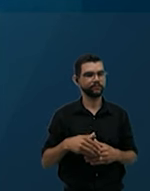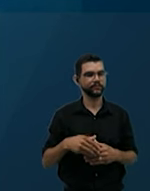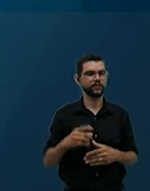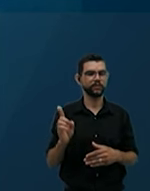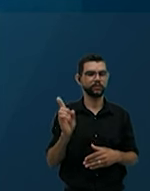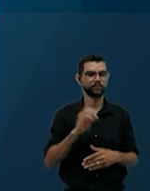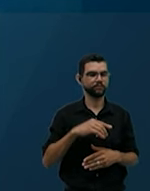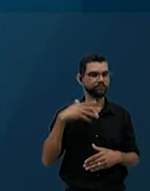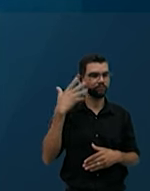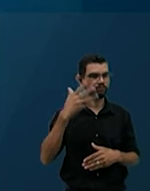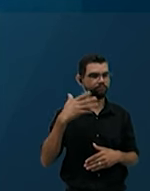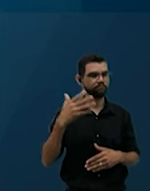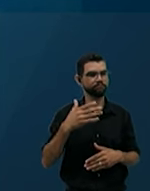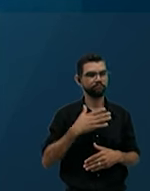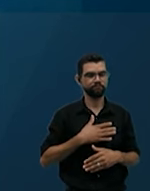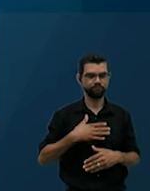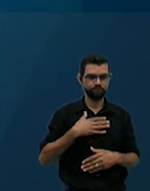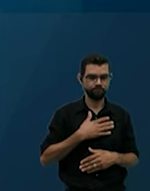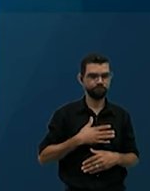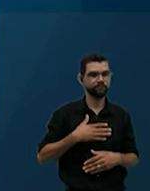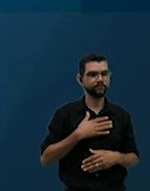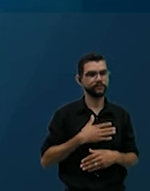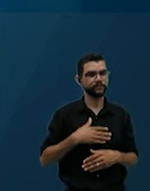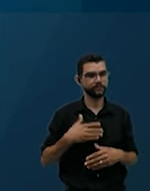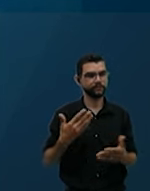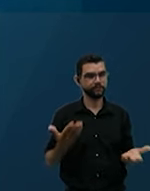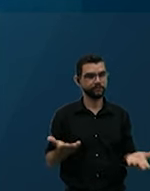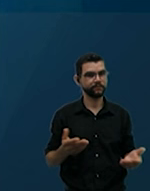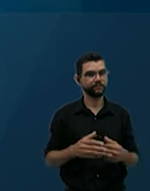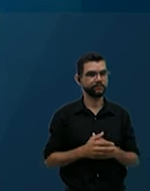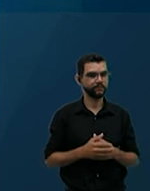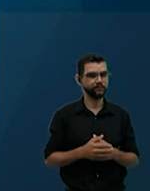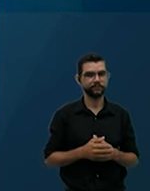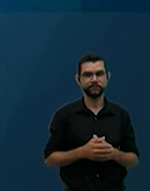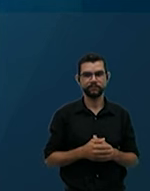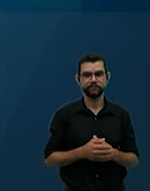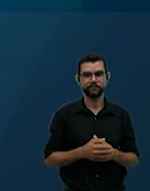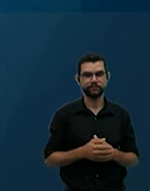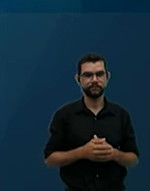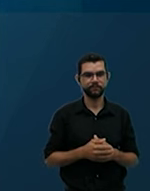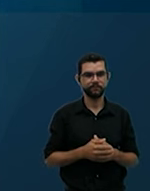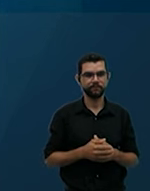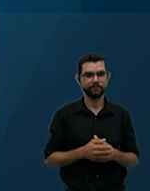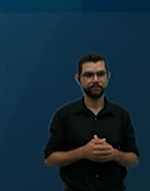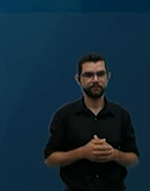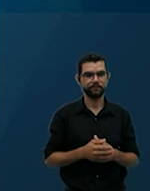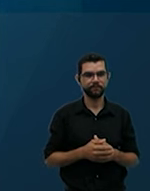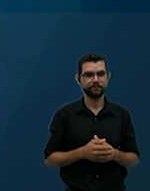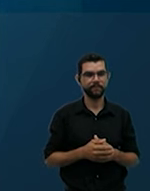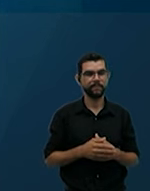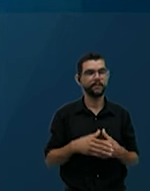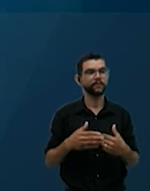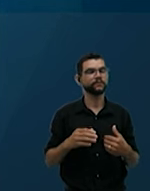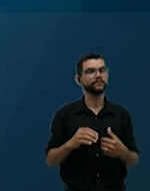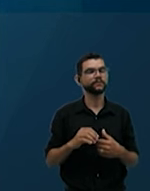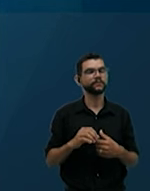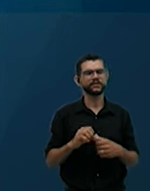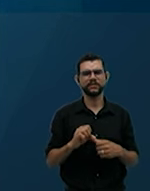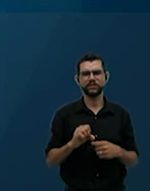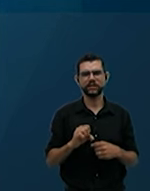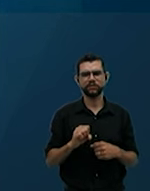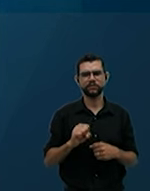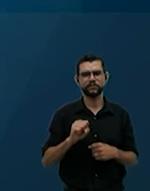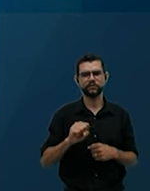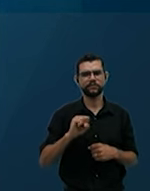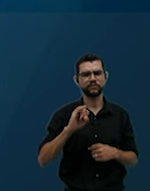é importante a gente estabelecer o papel exercido pelos sindicatos, né, que atuam em substituição processual